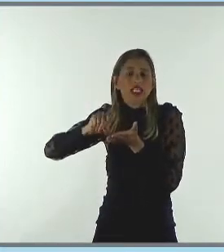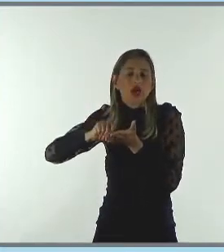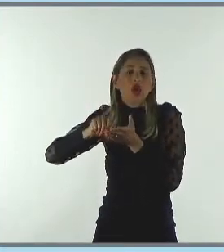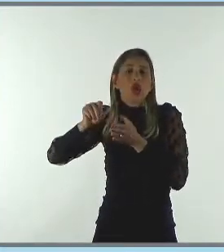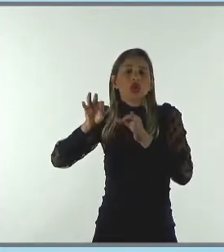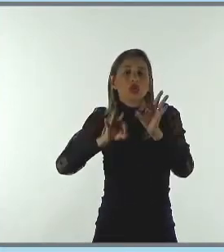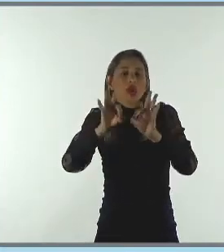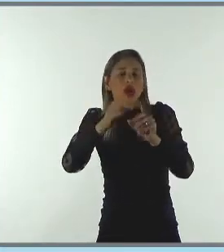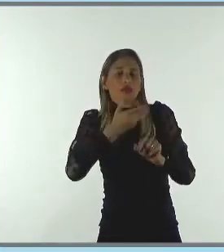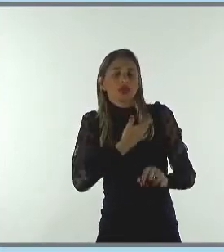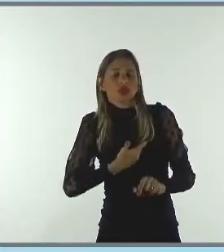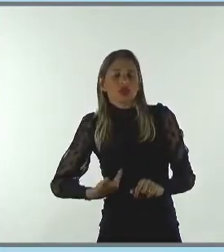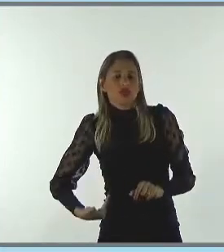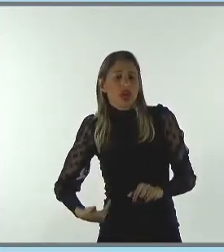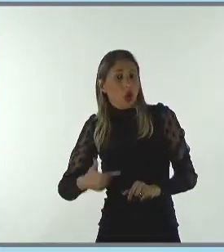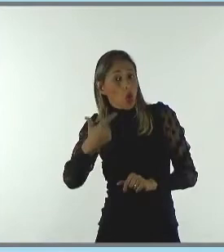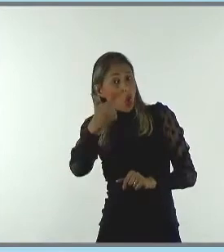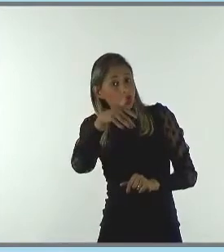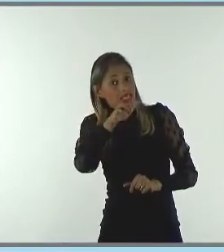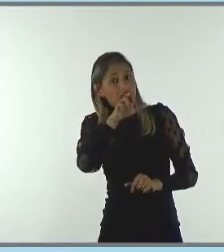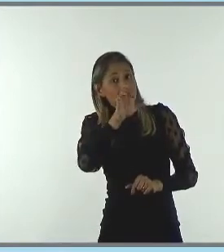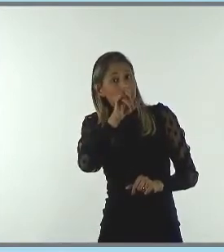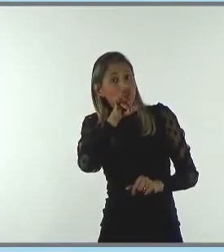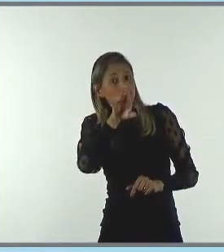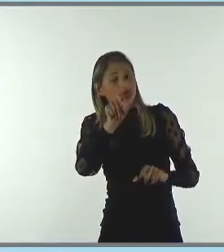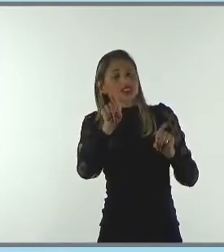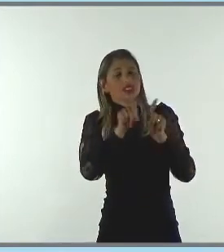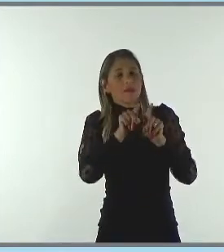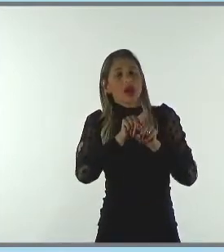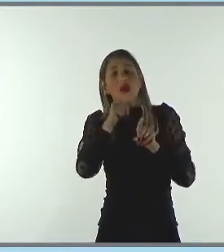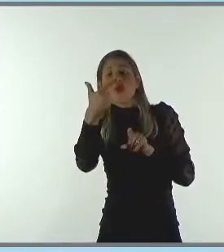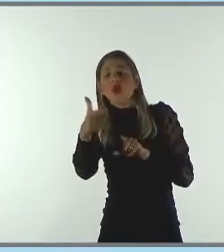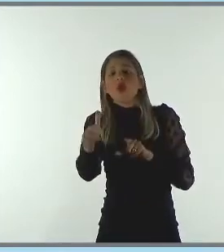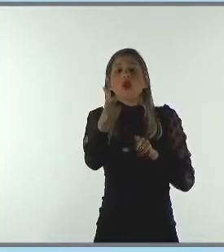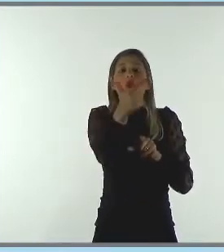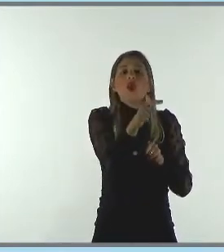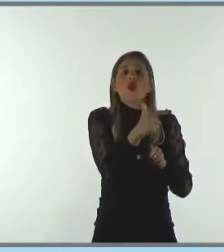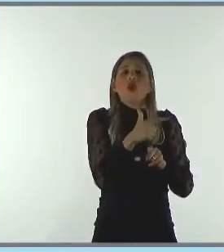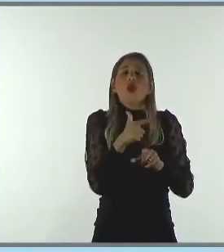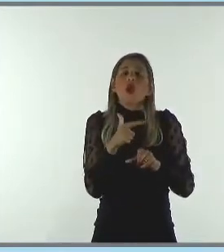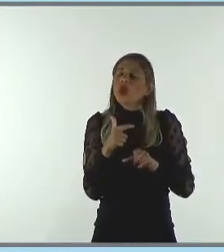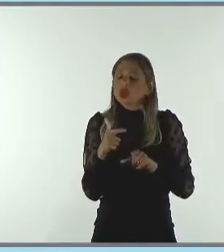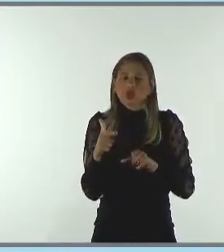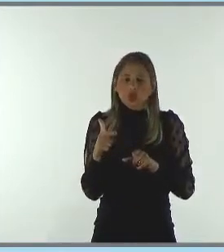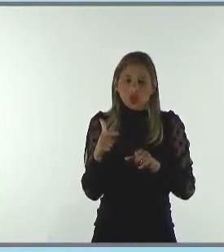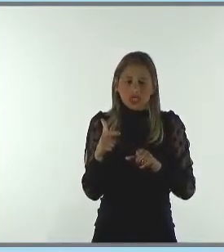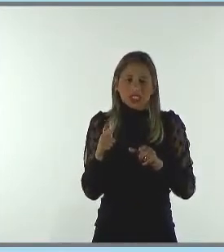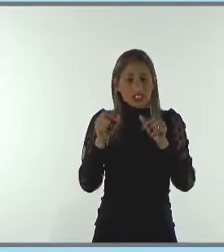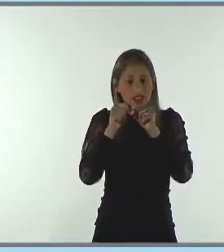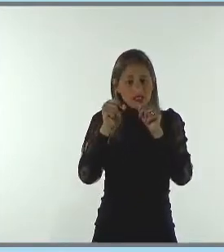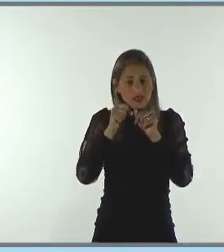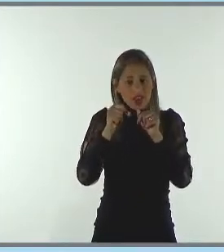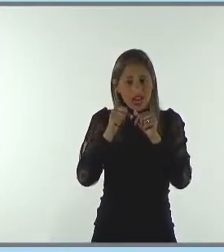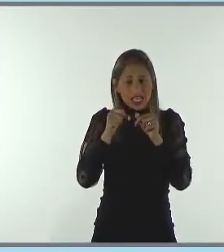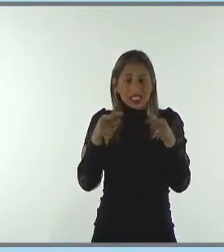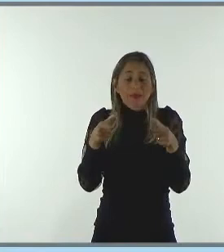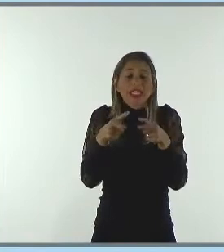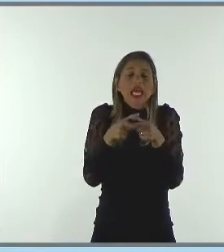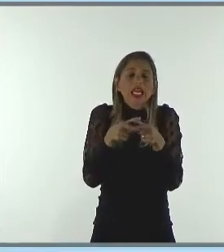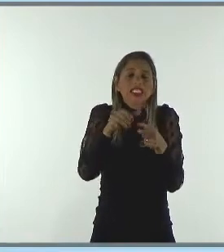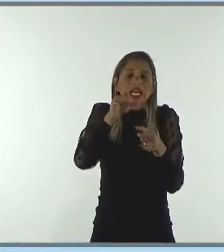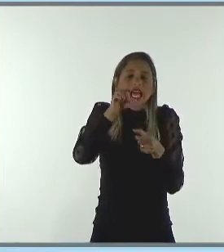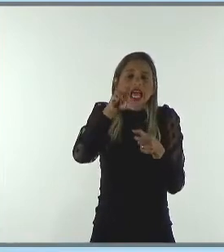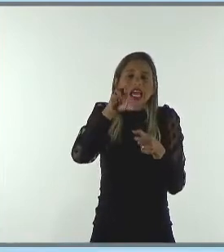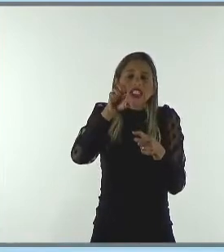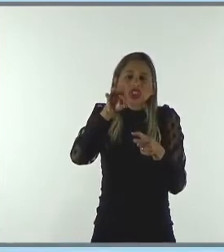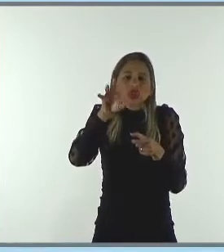governo, com as outras casas editoriais, com as outras instâncias de atuação das pequenas editoras.